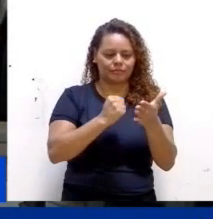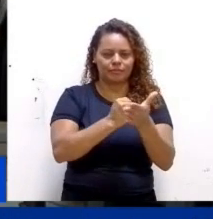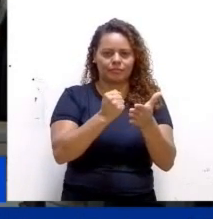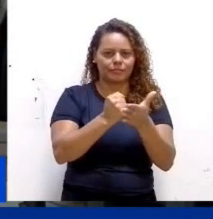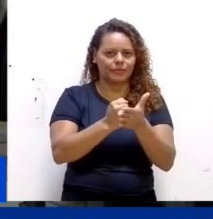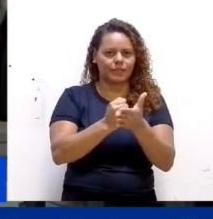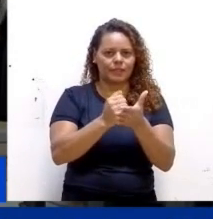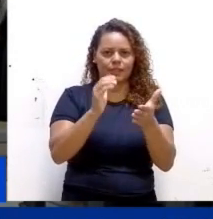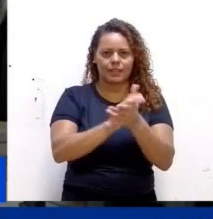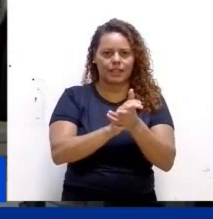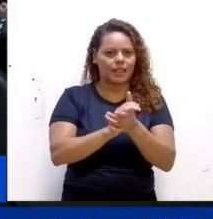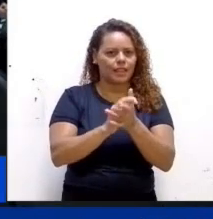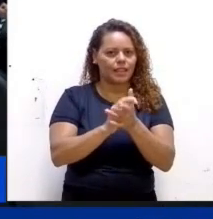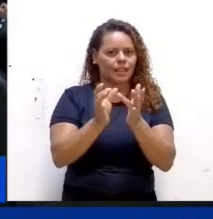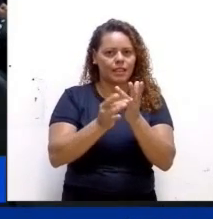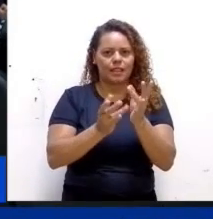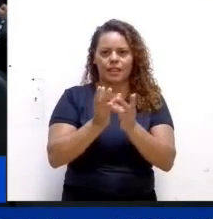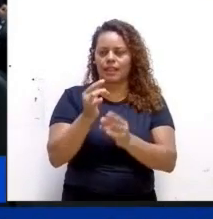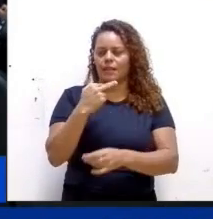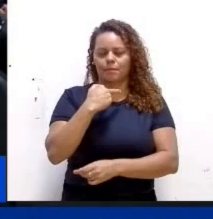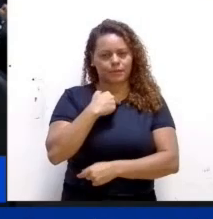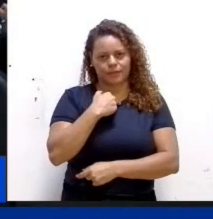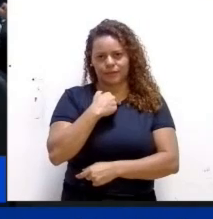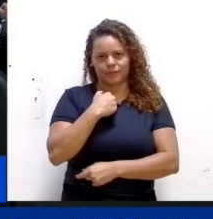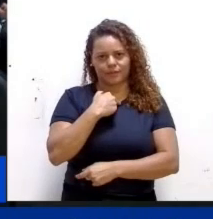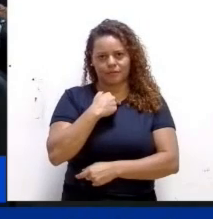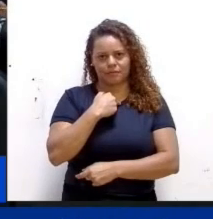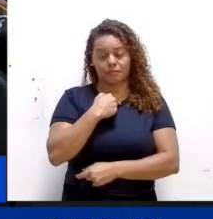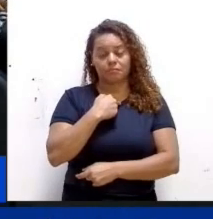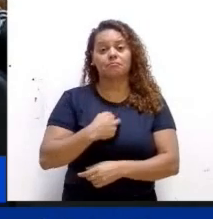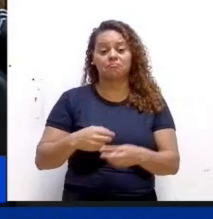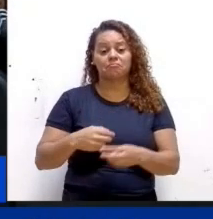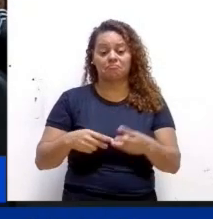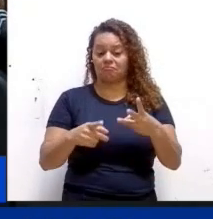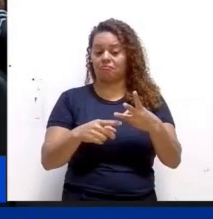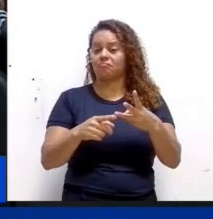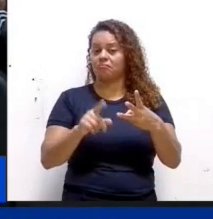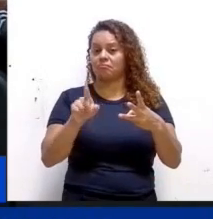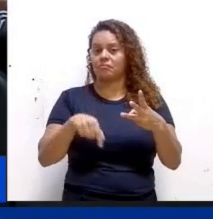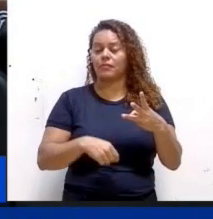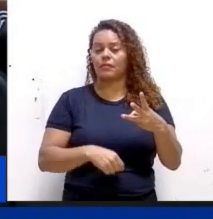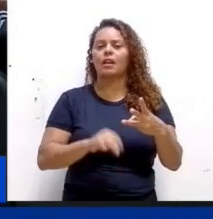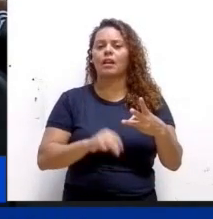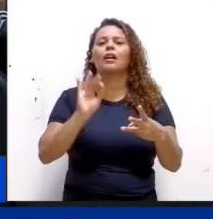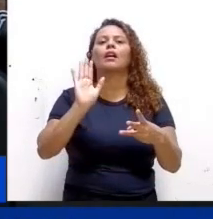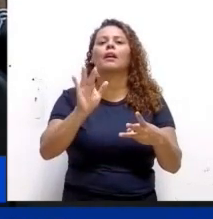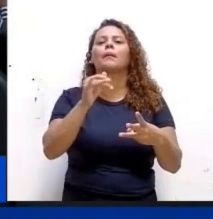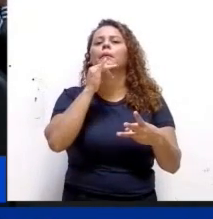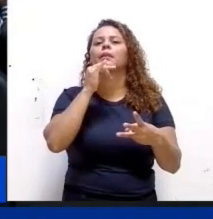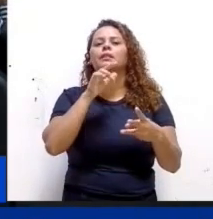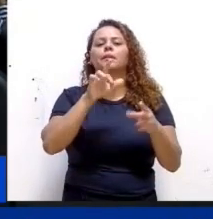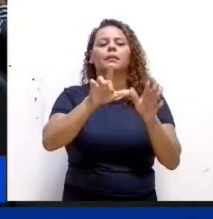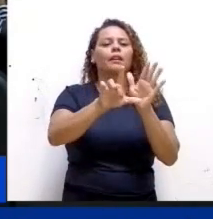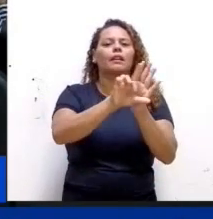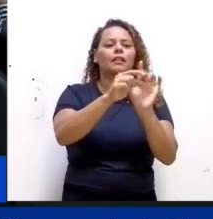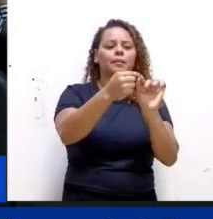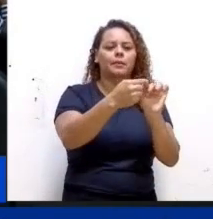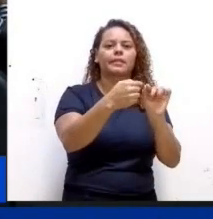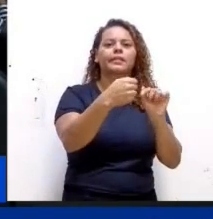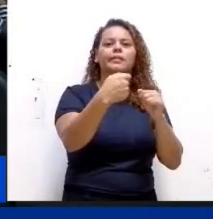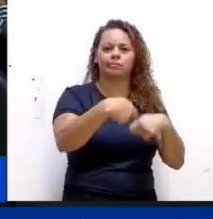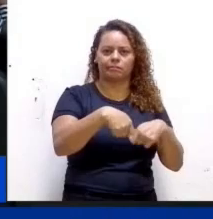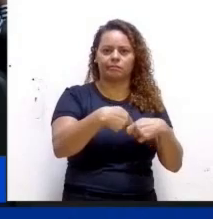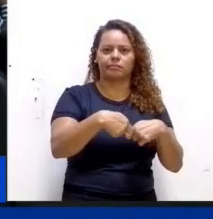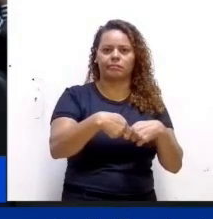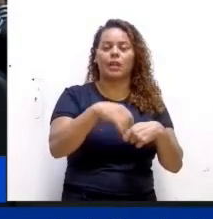elas. Não podem. É uma determinação, uma imposição da lei. A lei